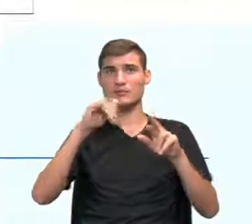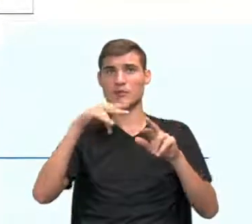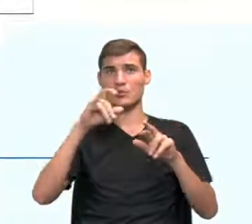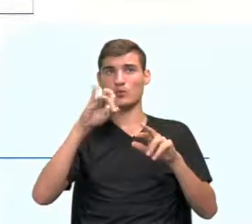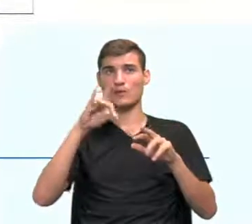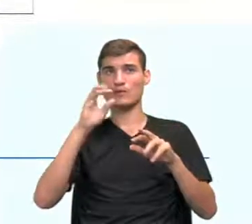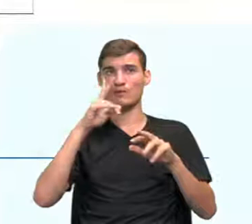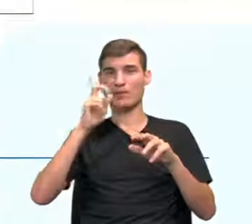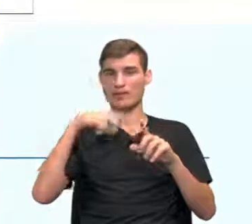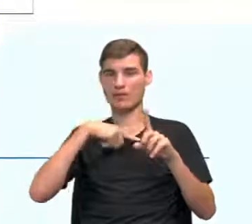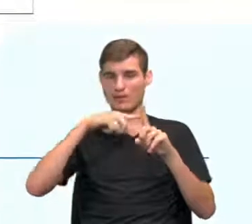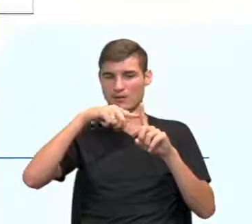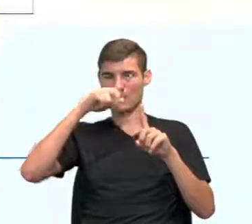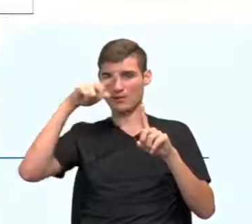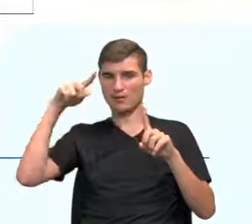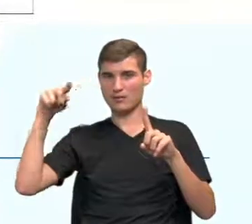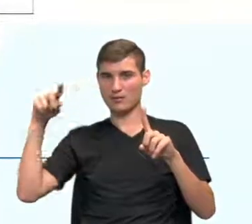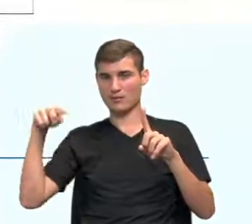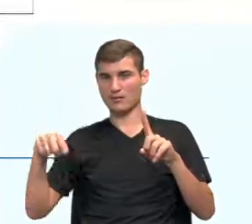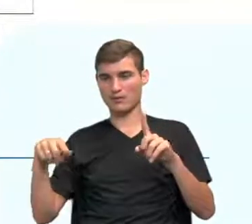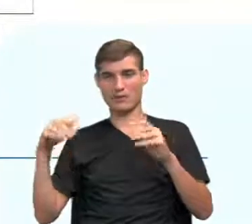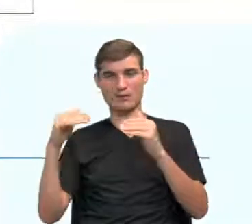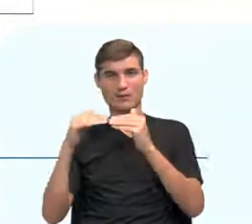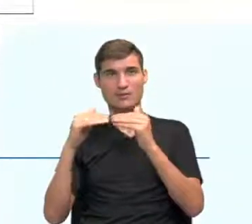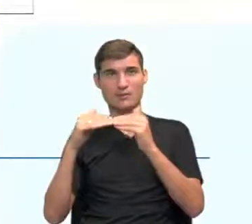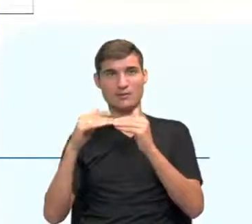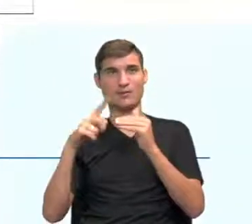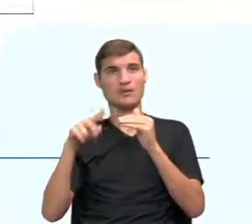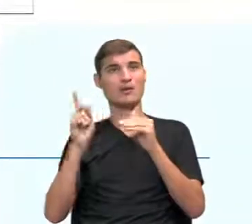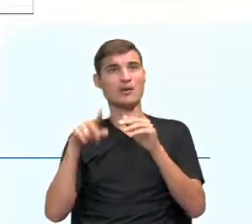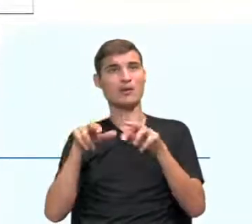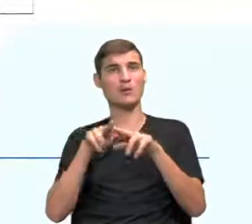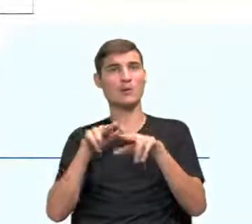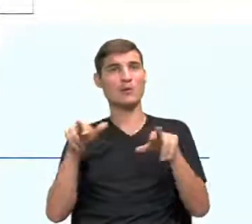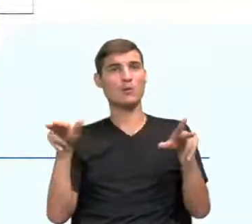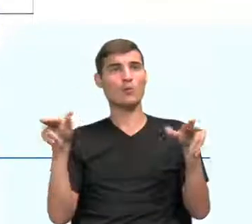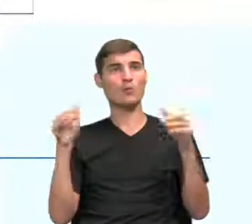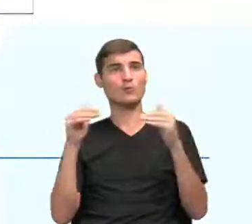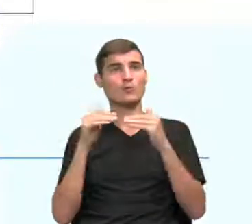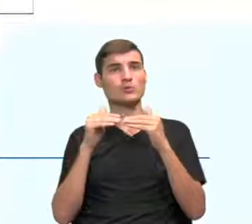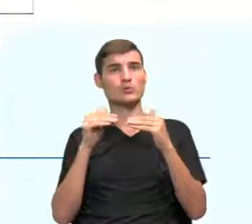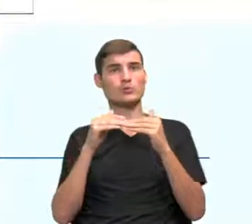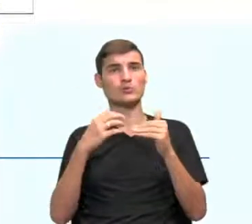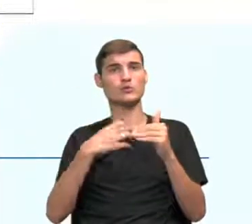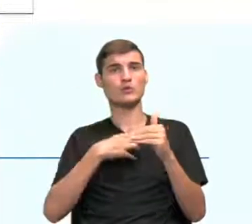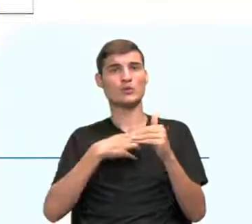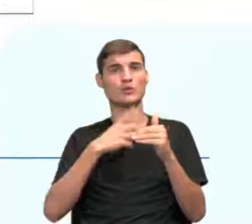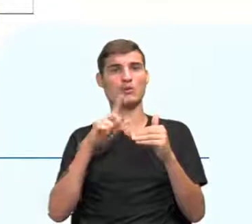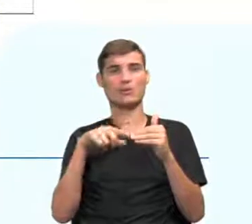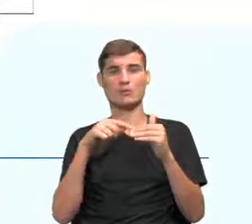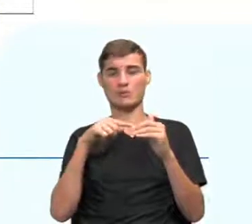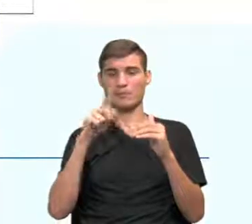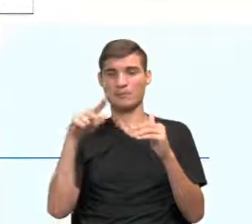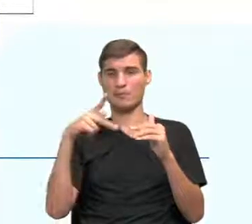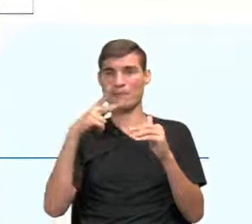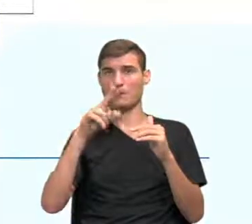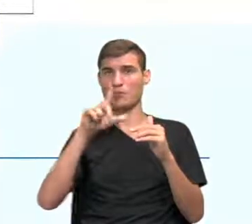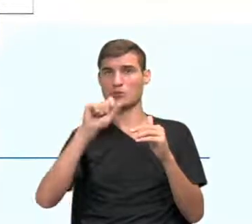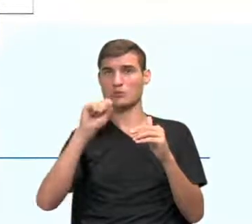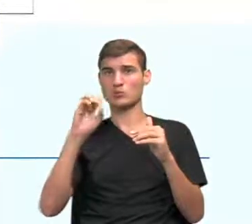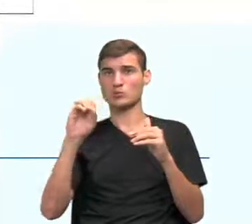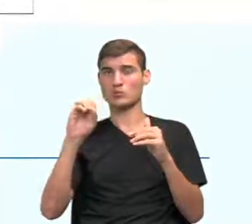senoide, frequência aqui fundamental, que é da mesma frequência do meu pulso. E eu